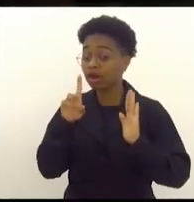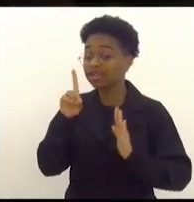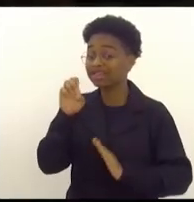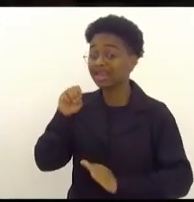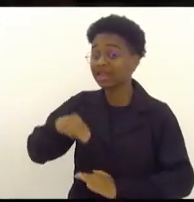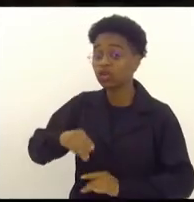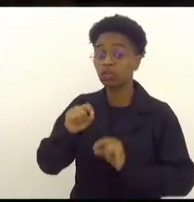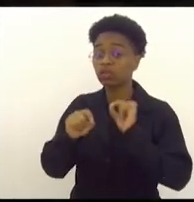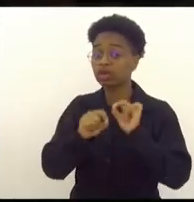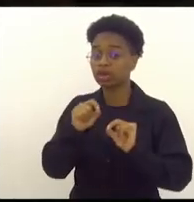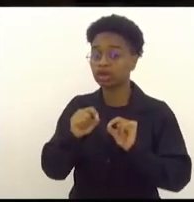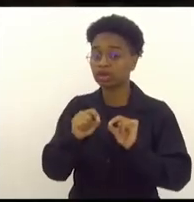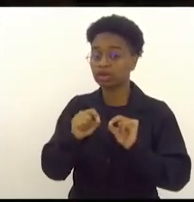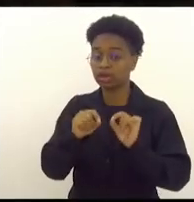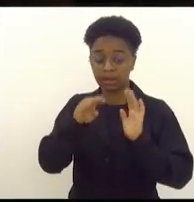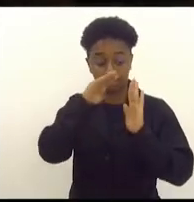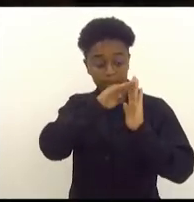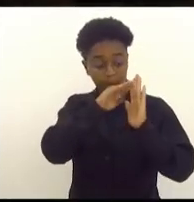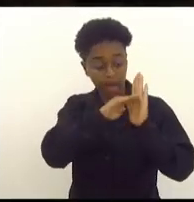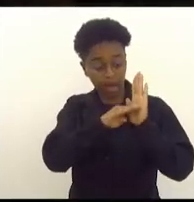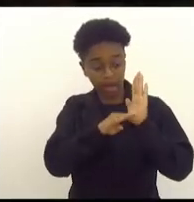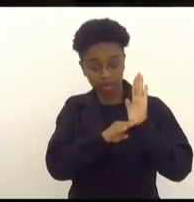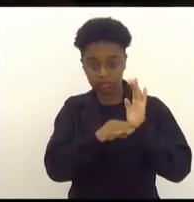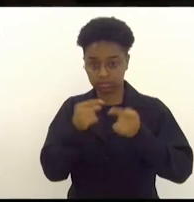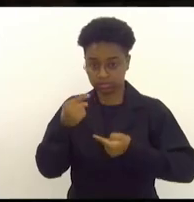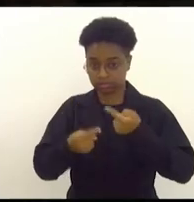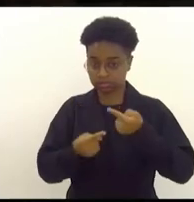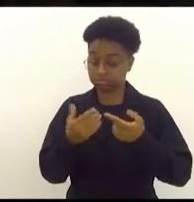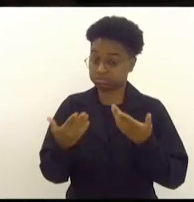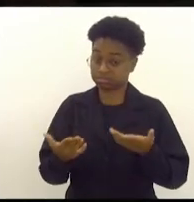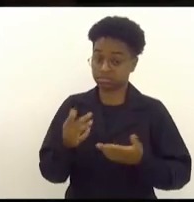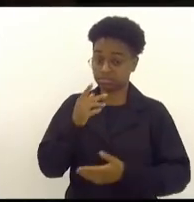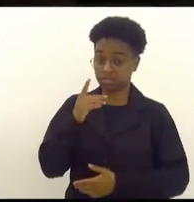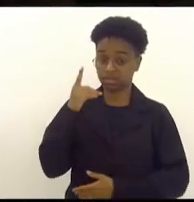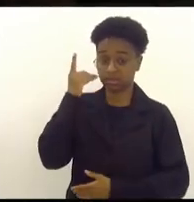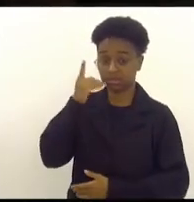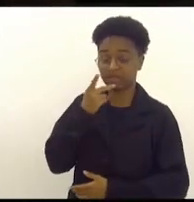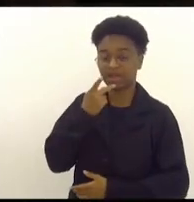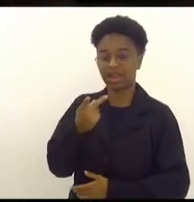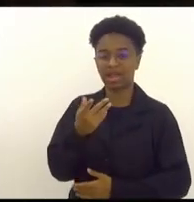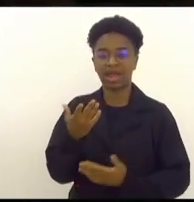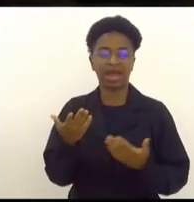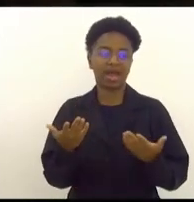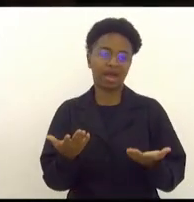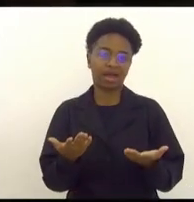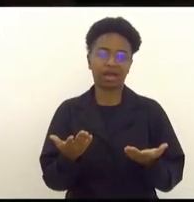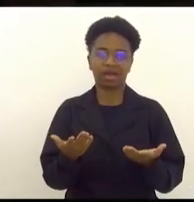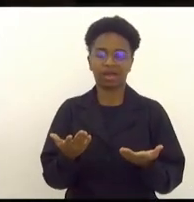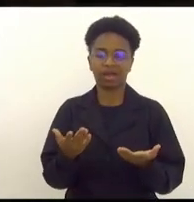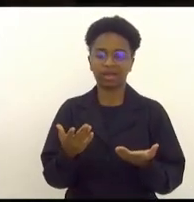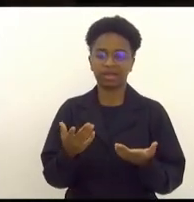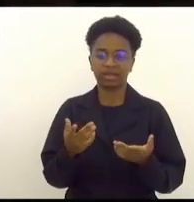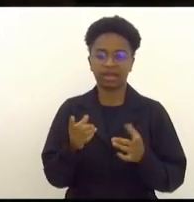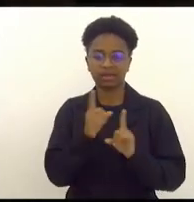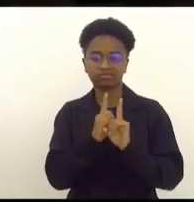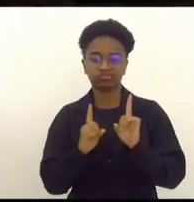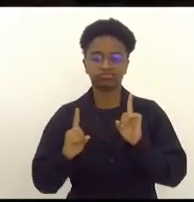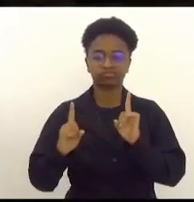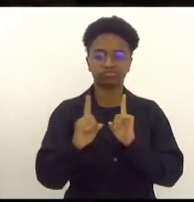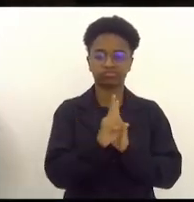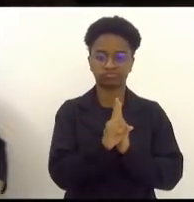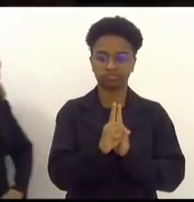é tudo aquilo que tá na pauta aí vem um parlamentar e diz assim questão de